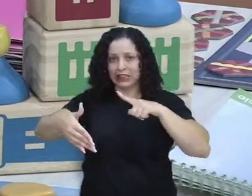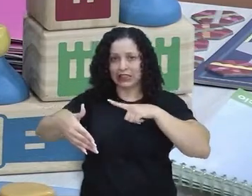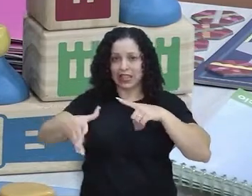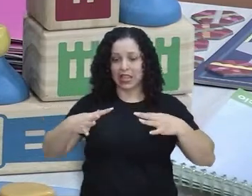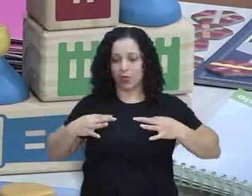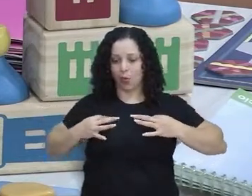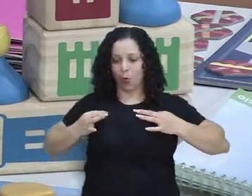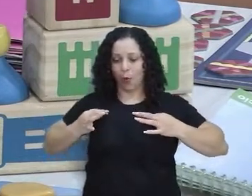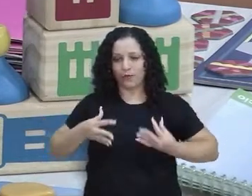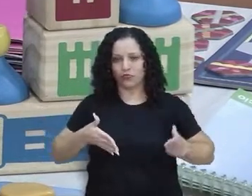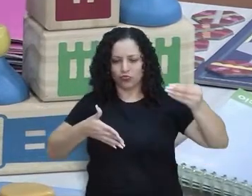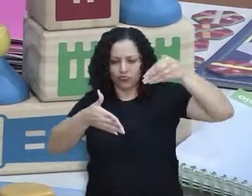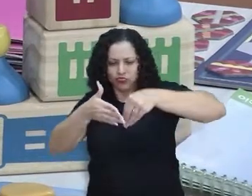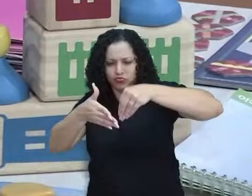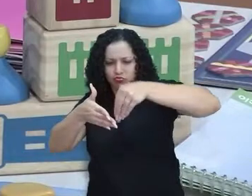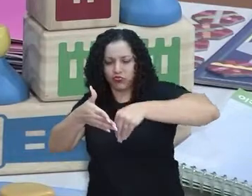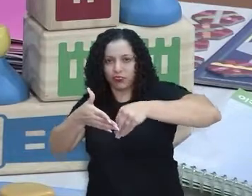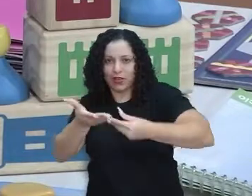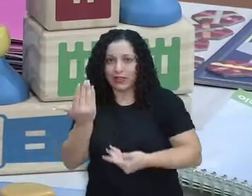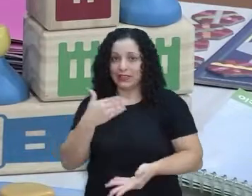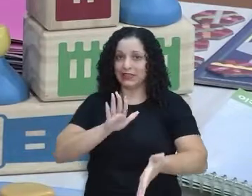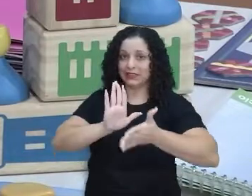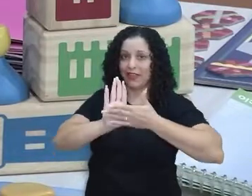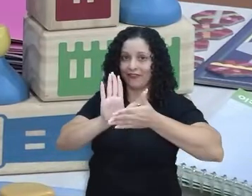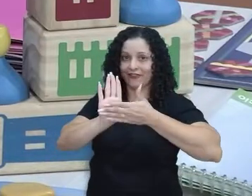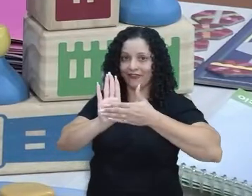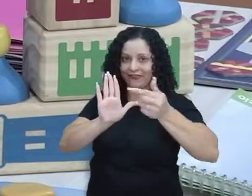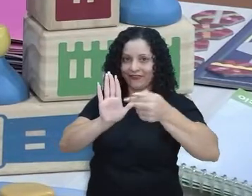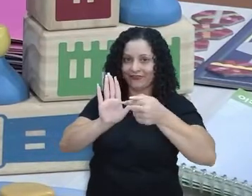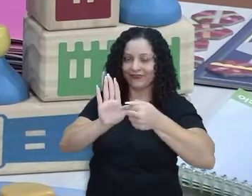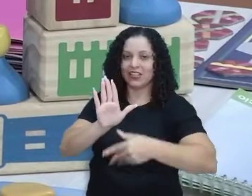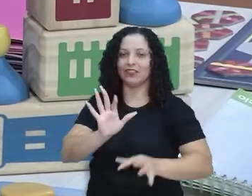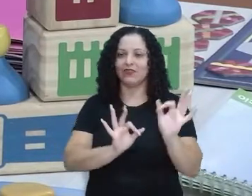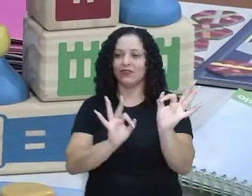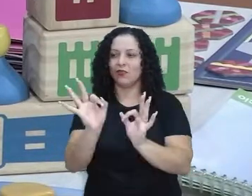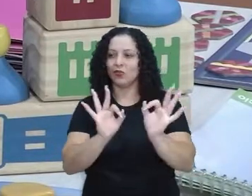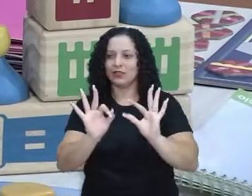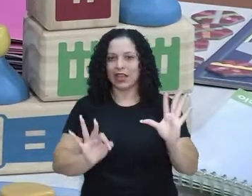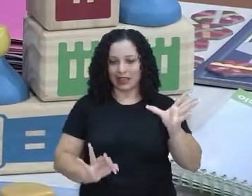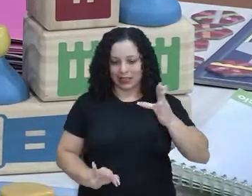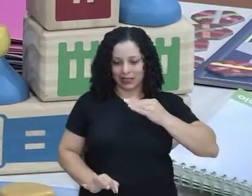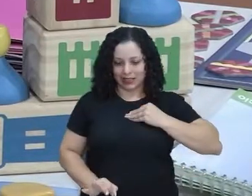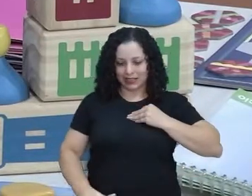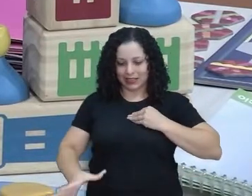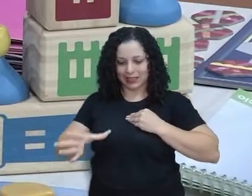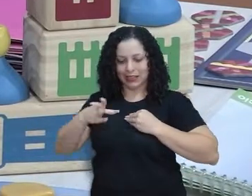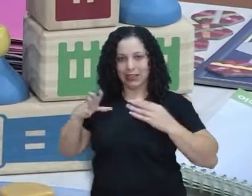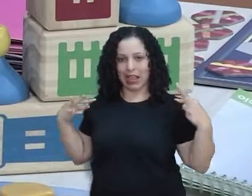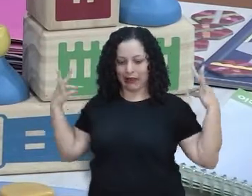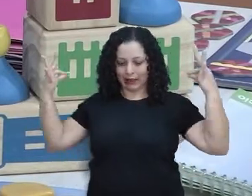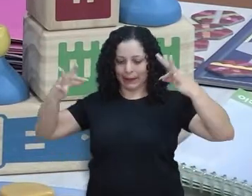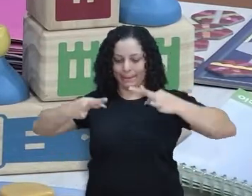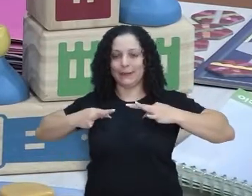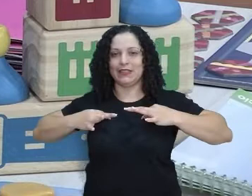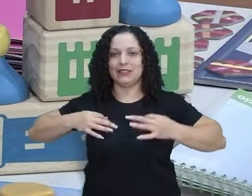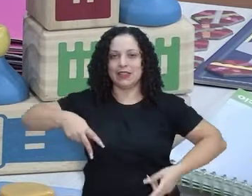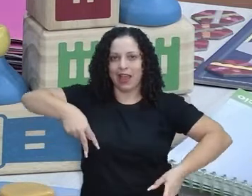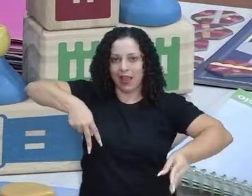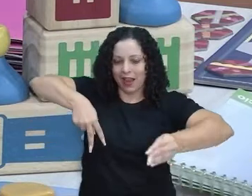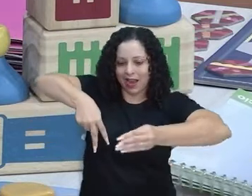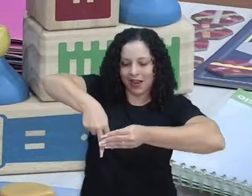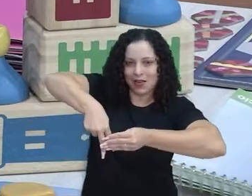roupas e aqui na frente a gente vai vestir, né, os bonequinhos. Então a gente pode botar roupas que